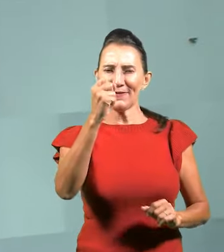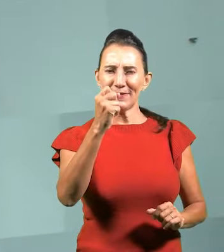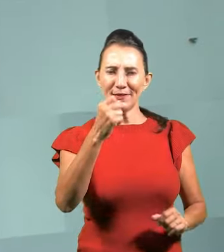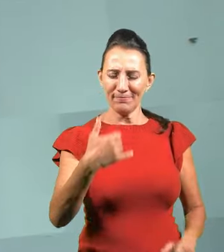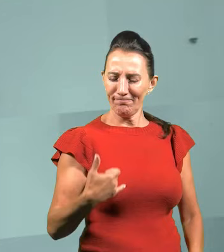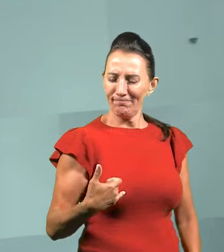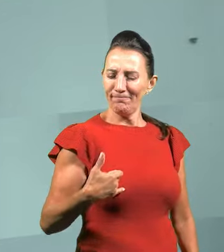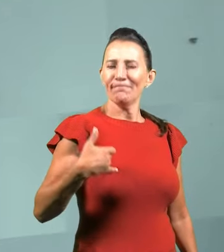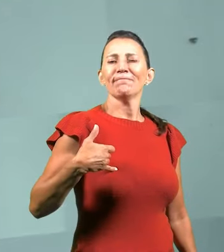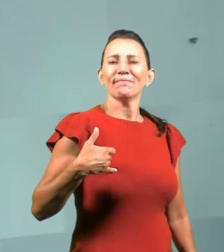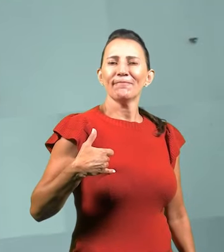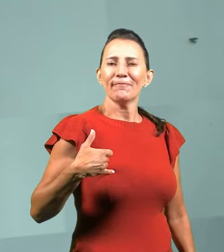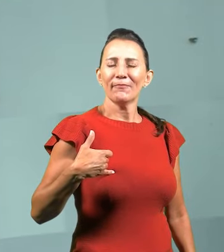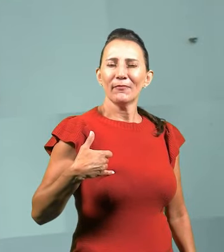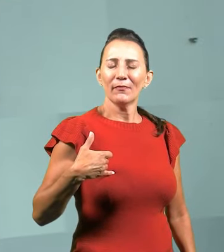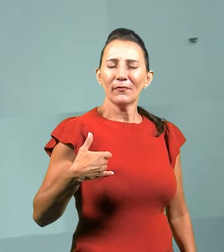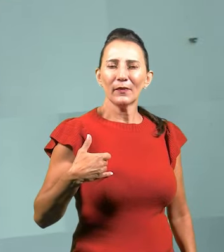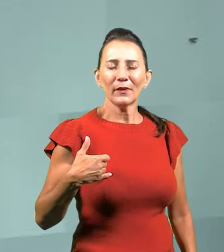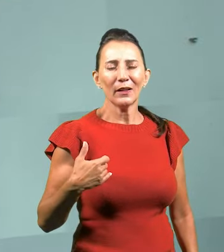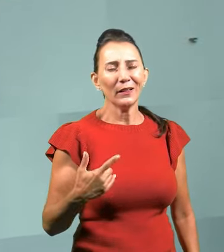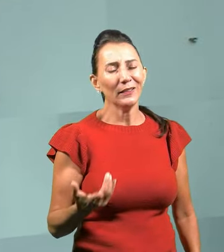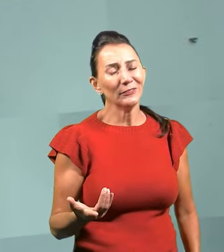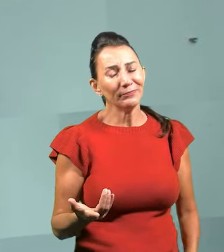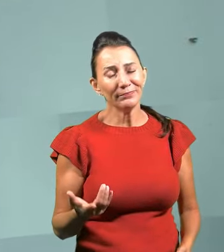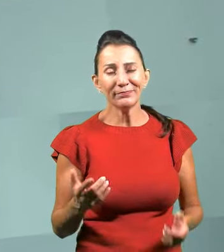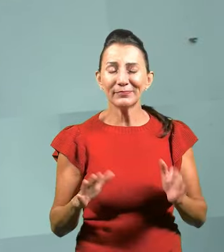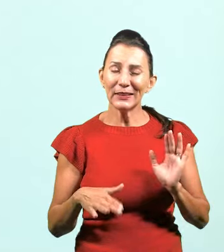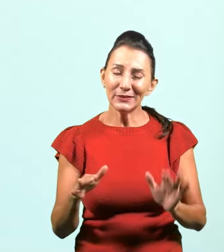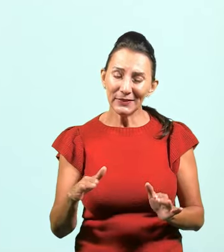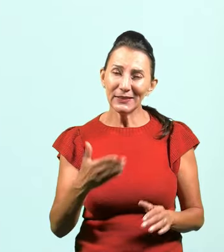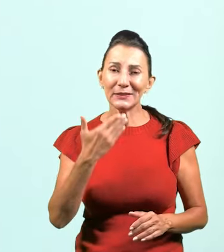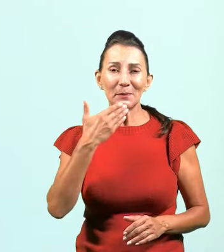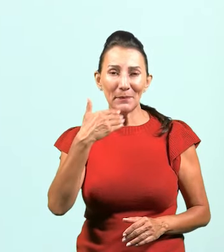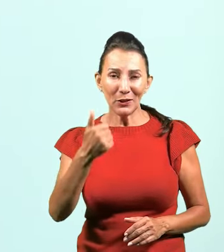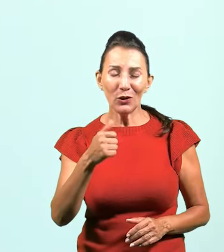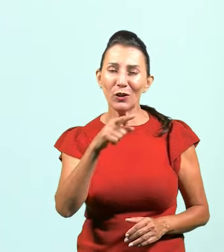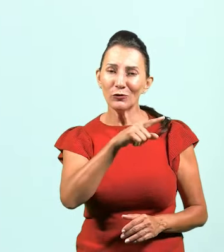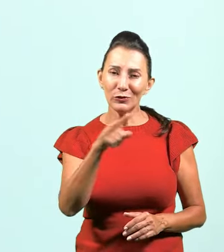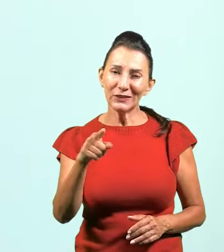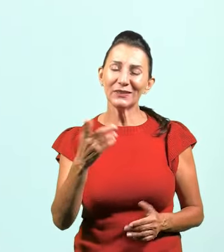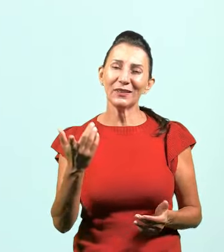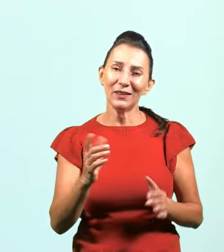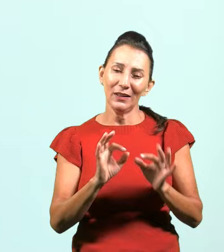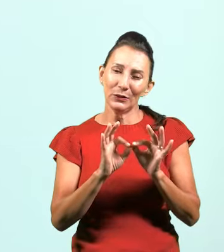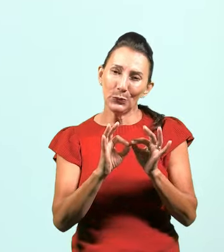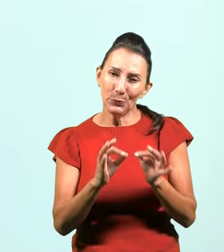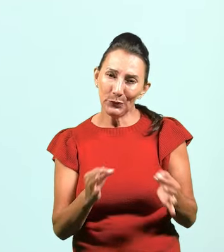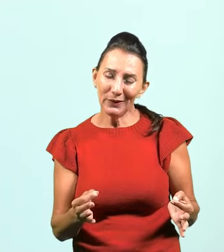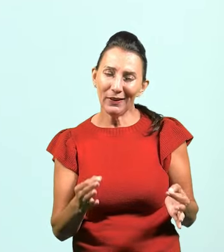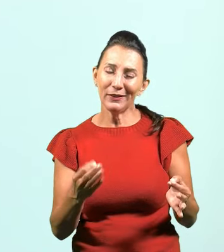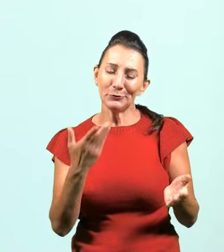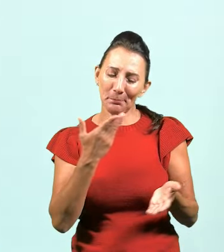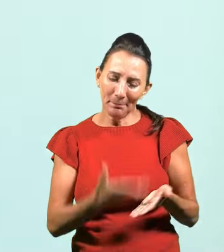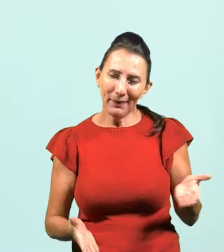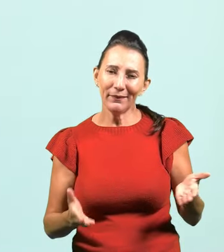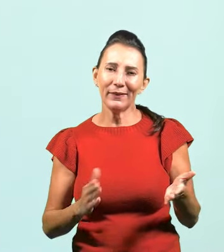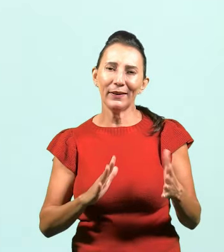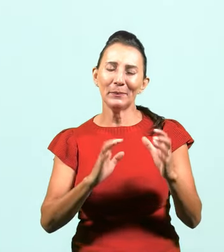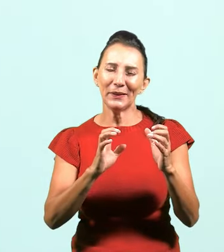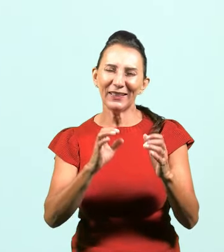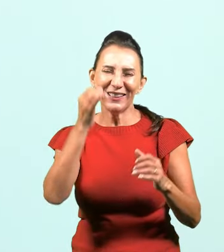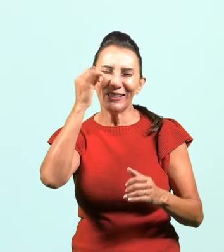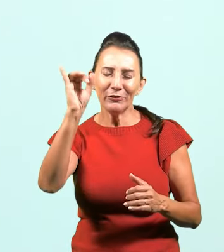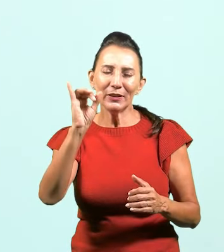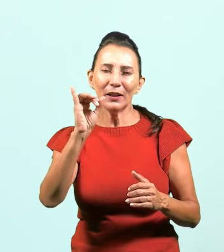que ganhando uma discussão, ela vai ser feliz. Muitas vezes é melhor você perder